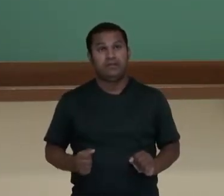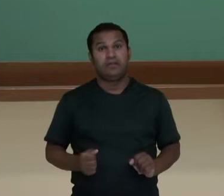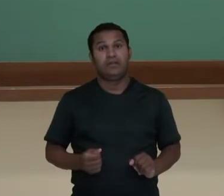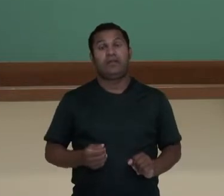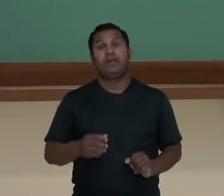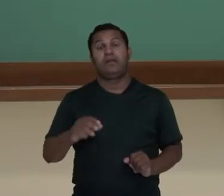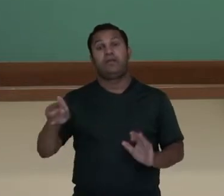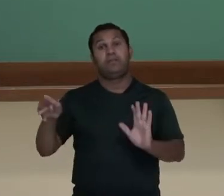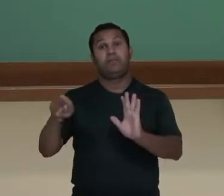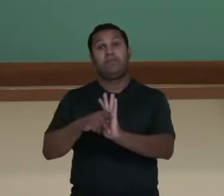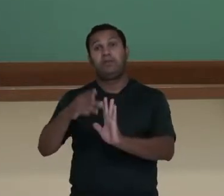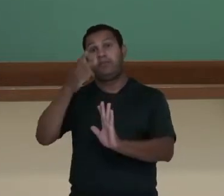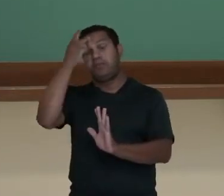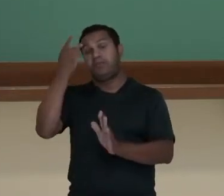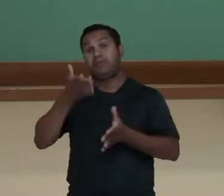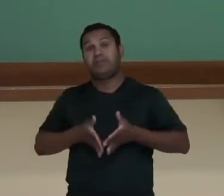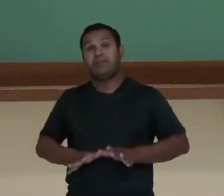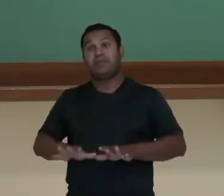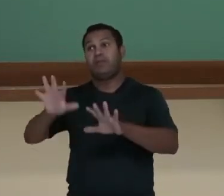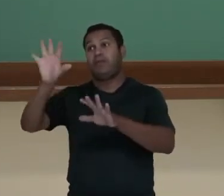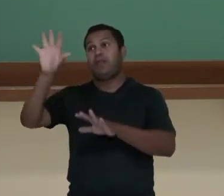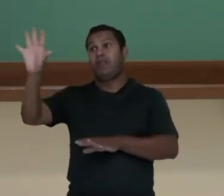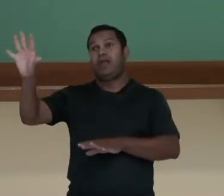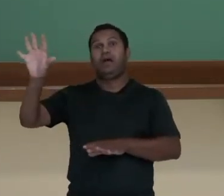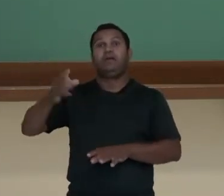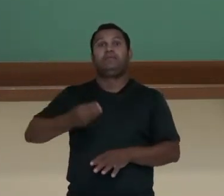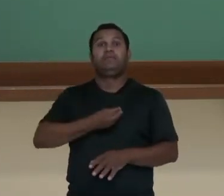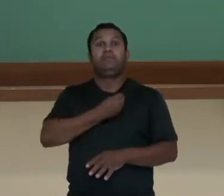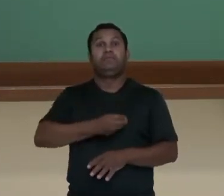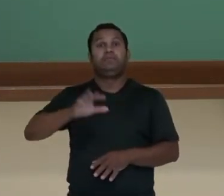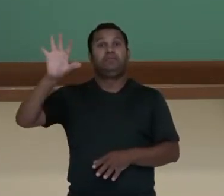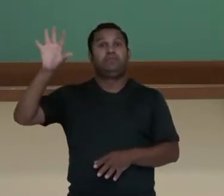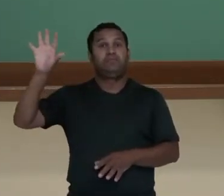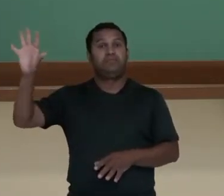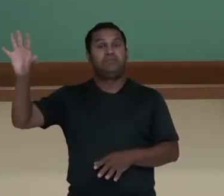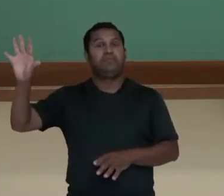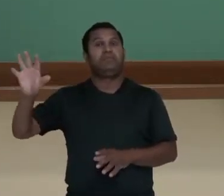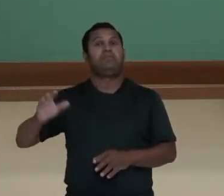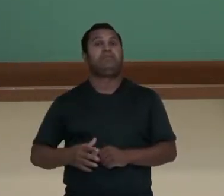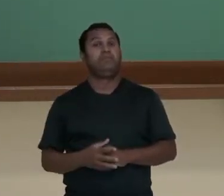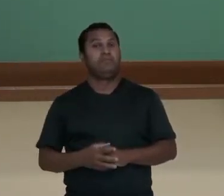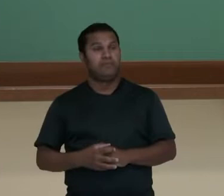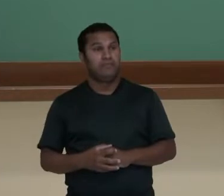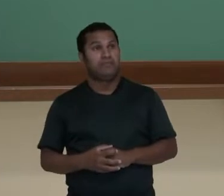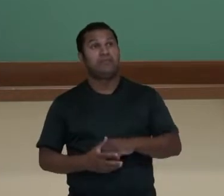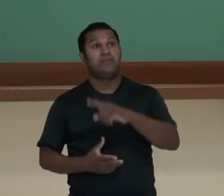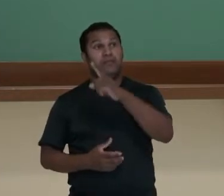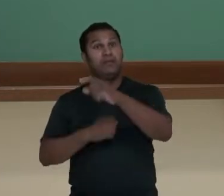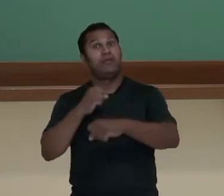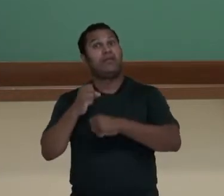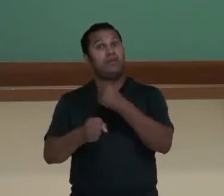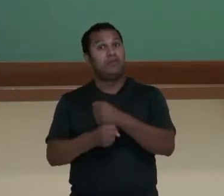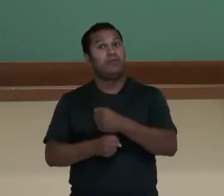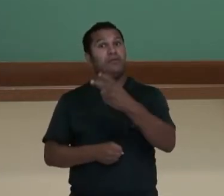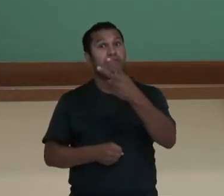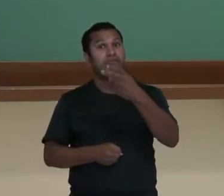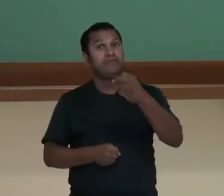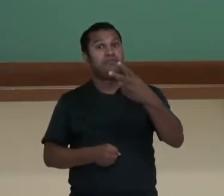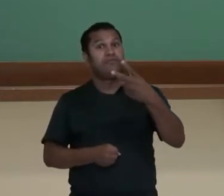Uma pichação recente no continente europeu. E nós vamos ter esse tipo de sentimento